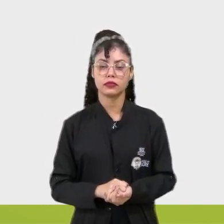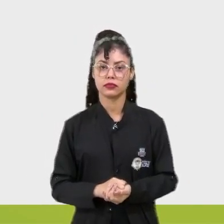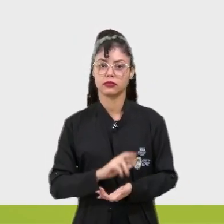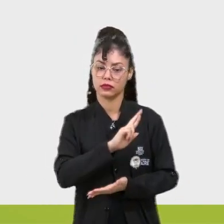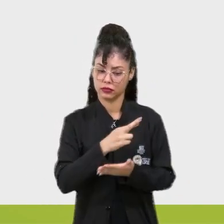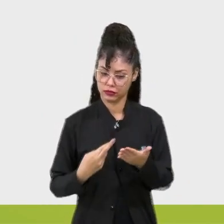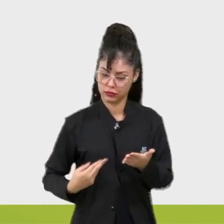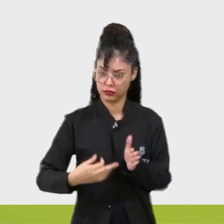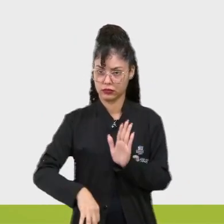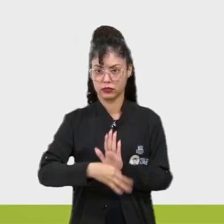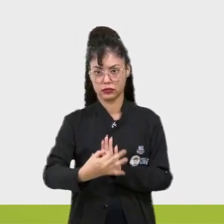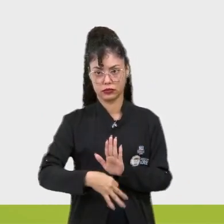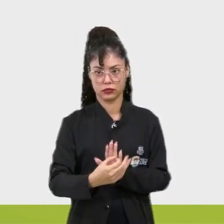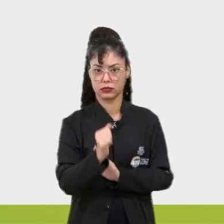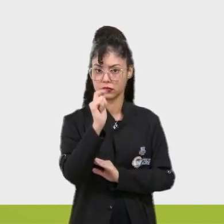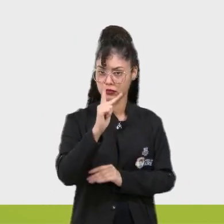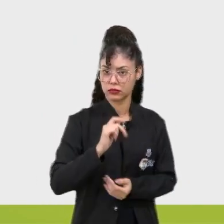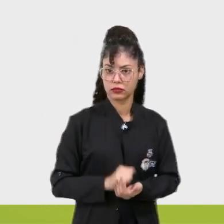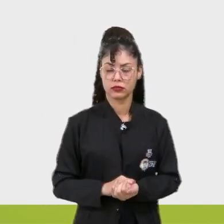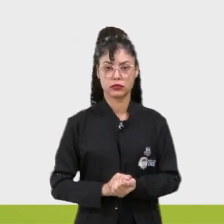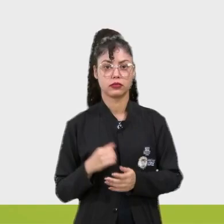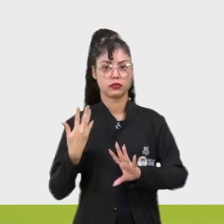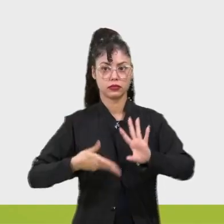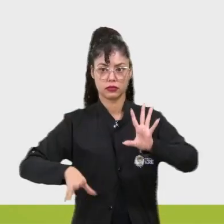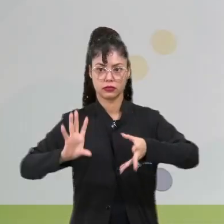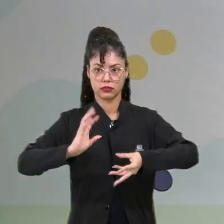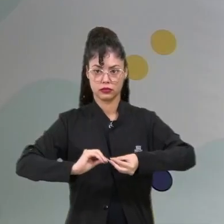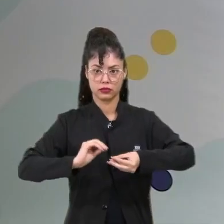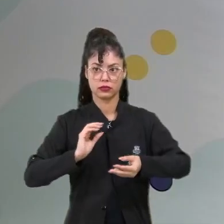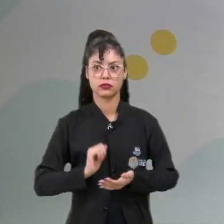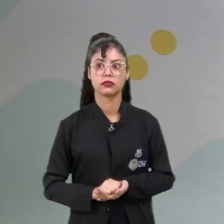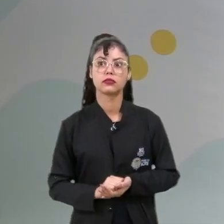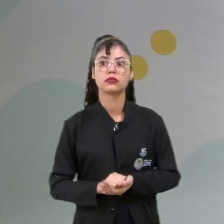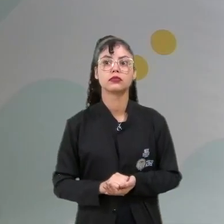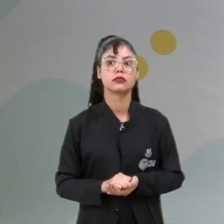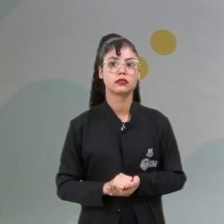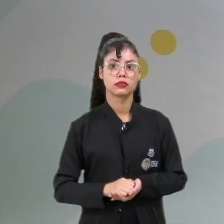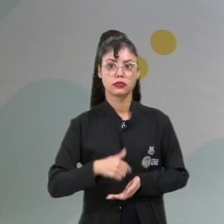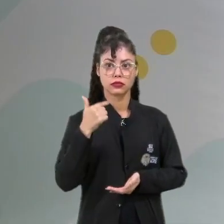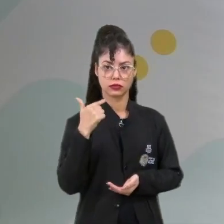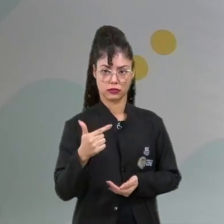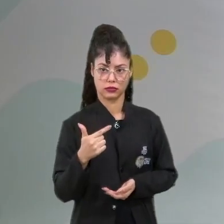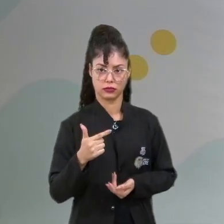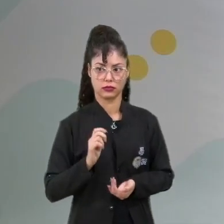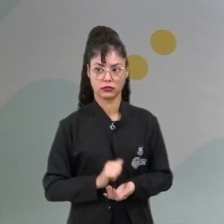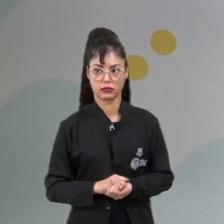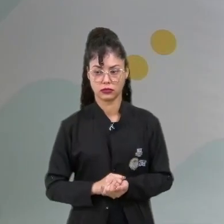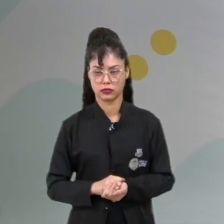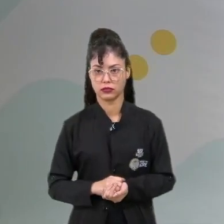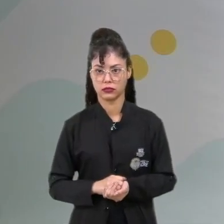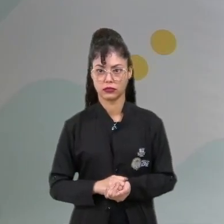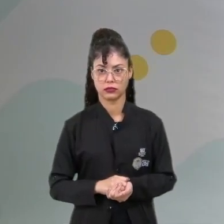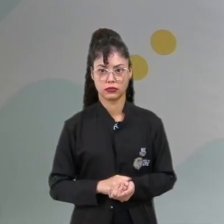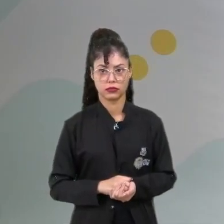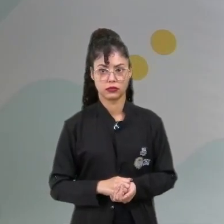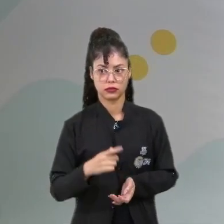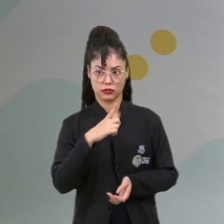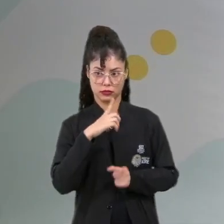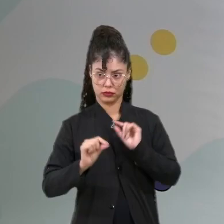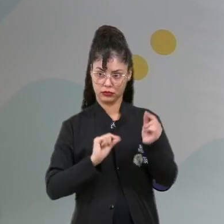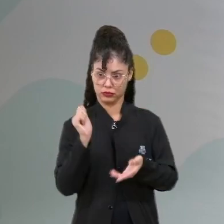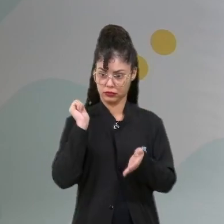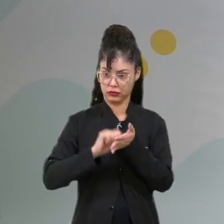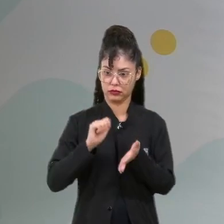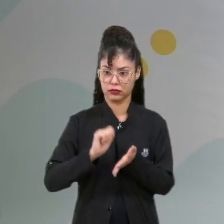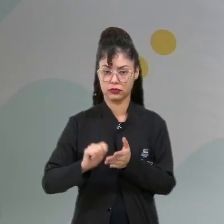dissertativa argumentativa. Tá? Então, para resumir aqui, essa competência de número 2, nós temos que